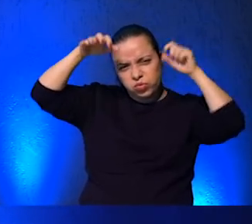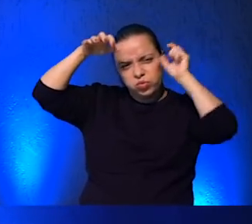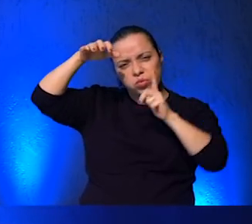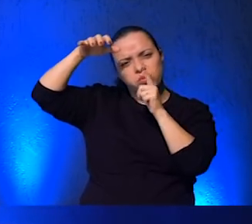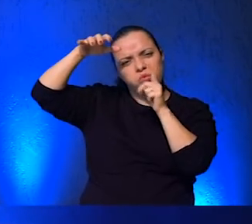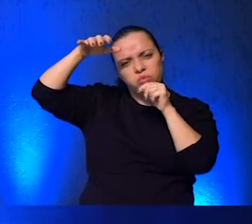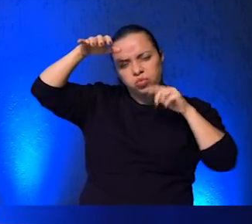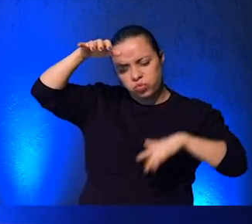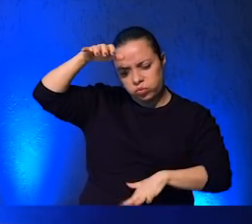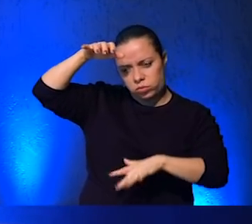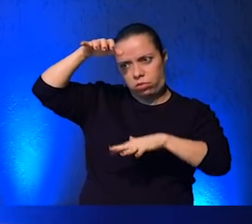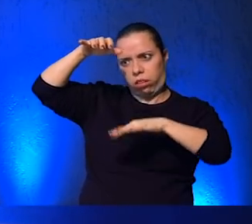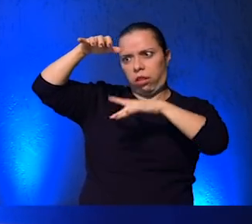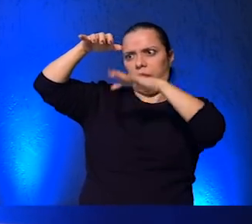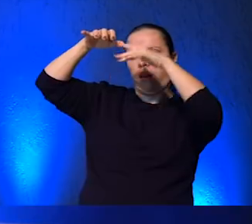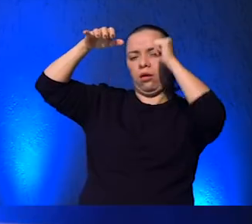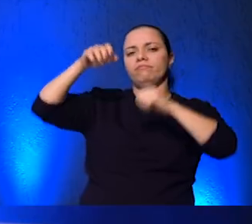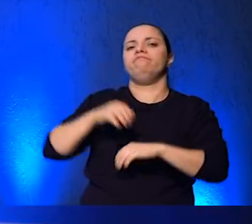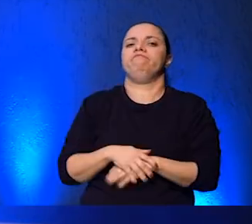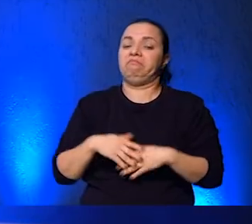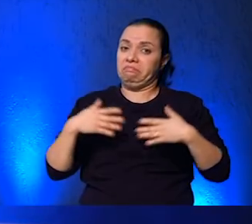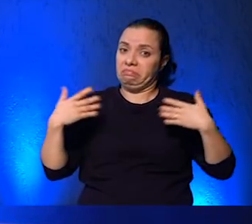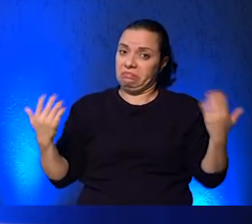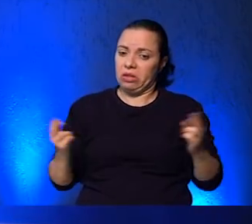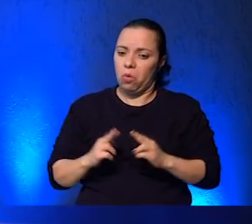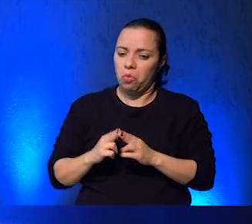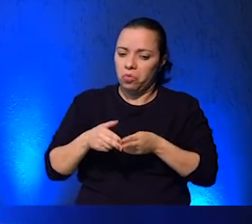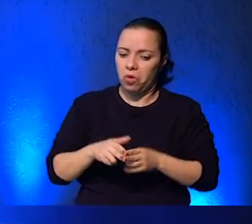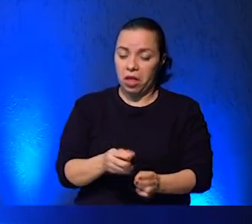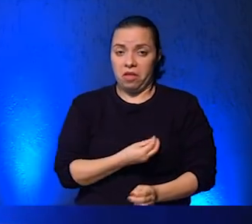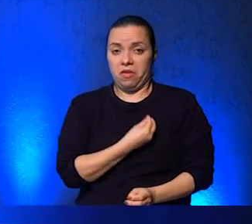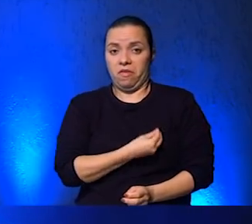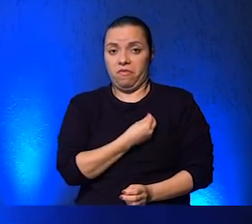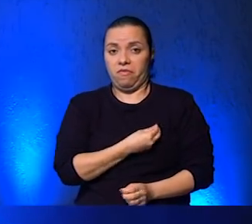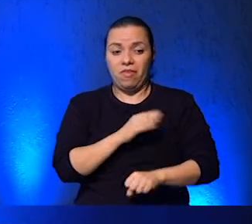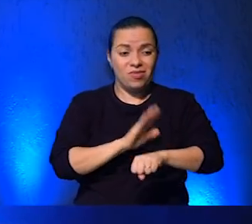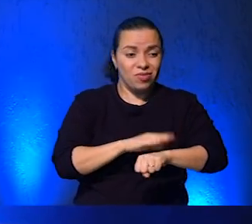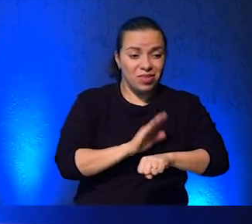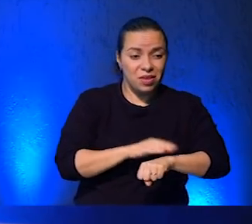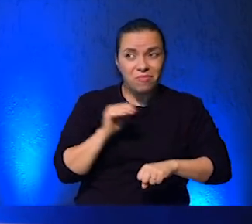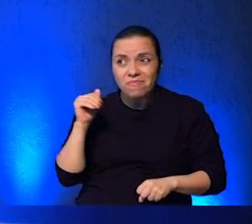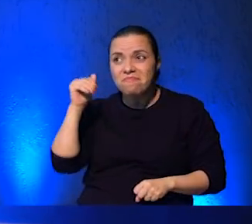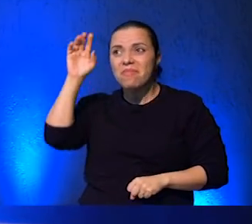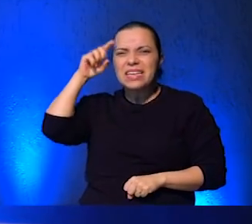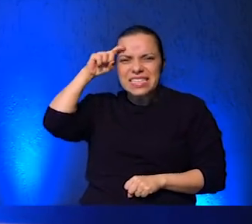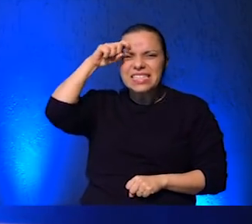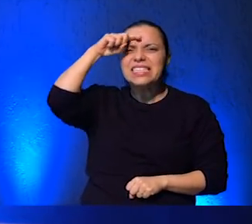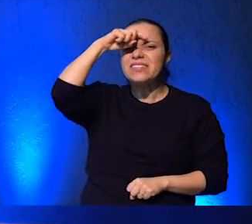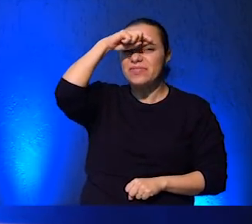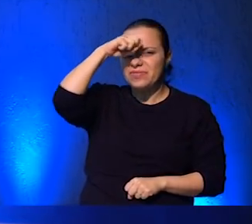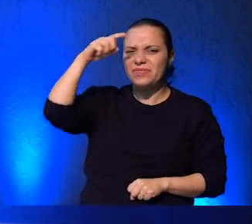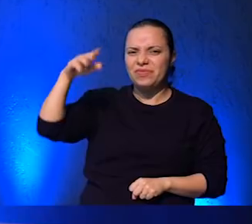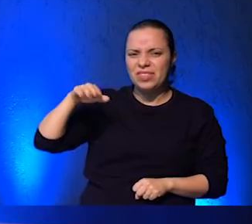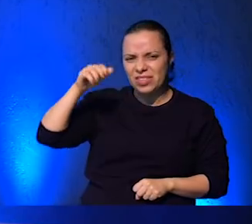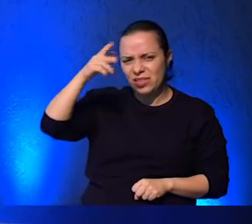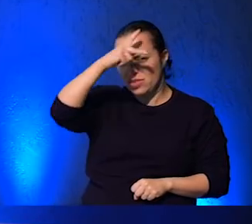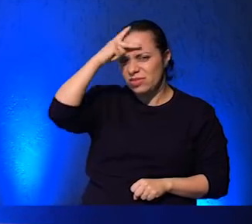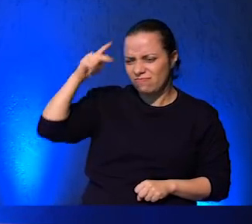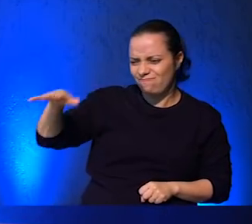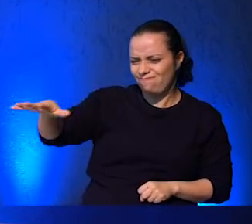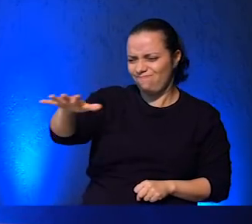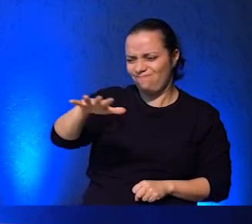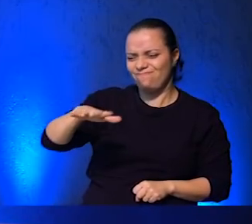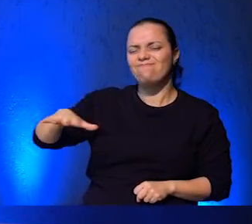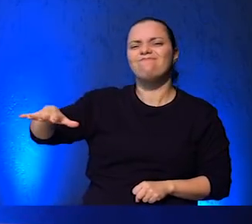mais desafiador da humanidade deus e feliz com a humanidade a bíblia diz que o homem havia